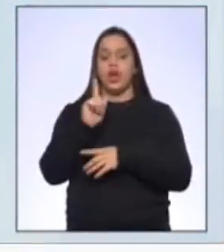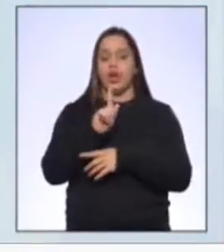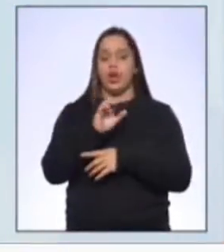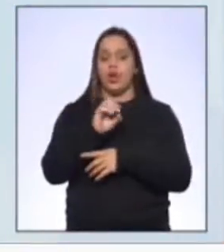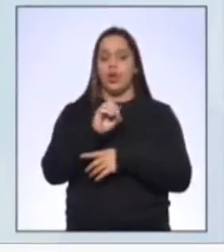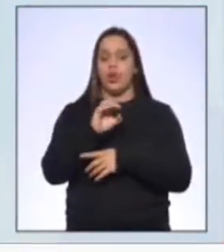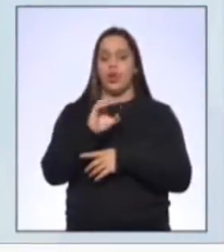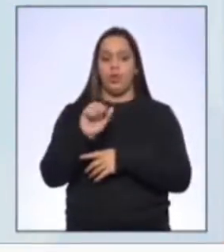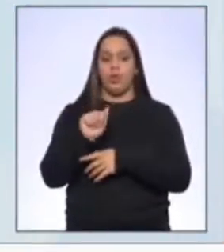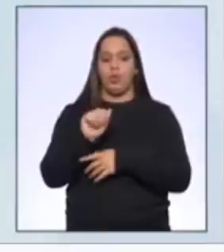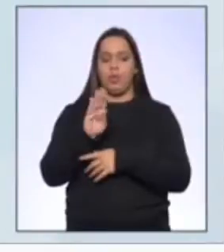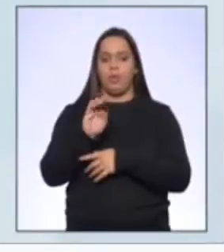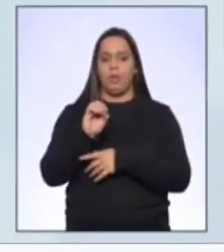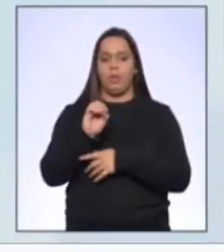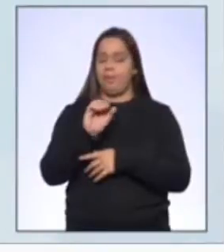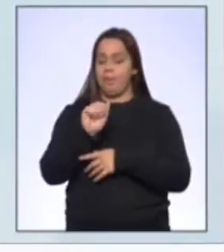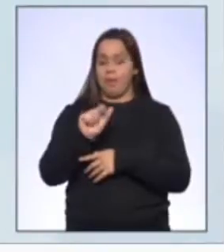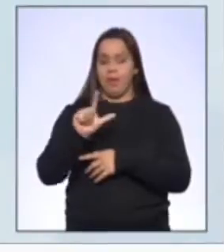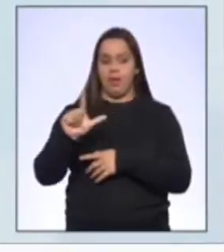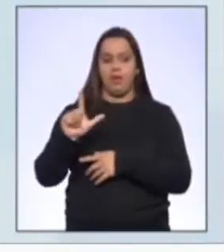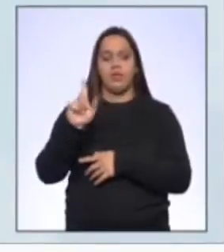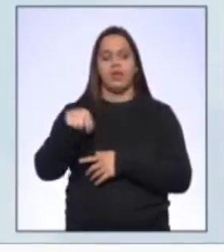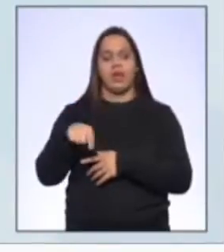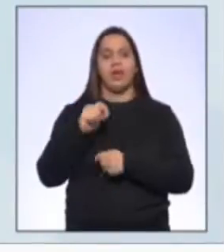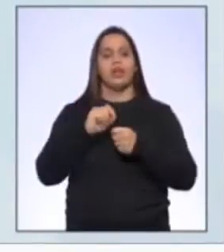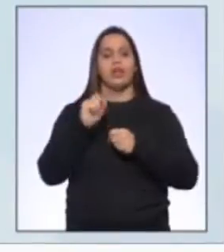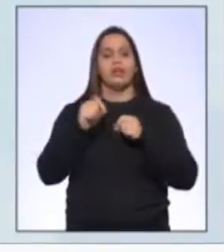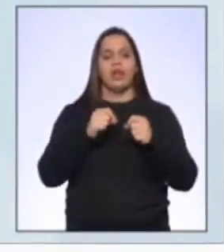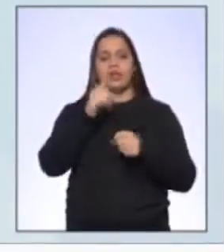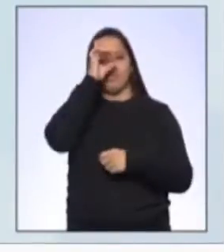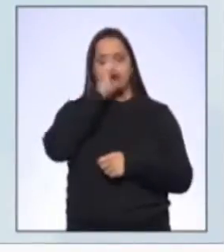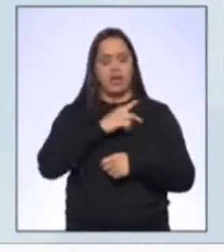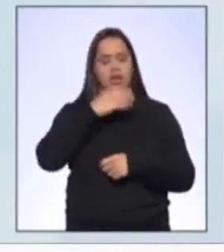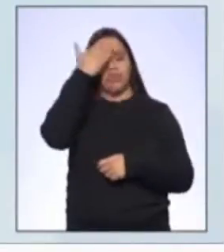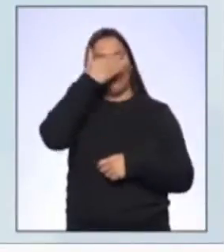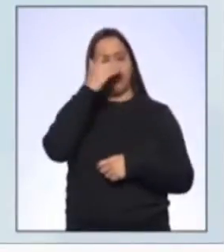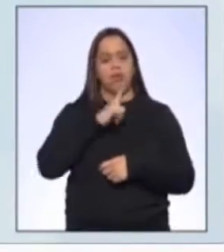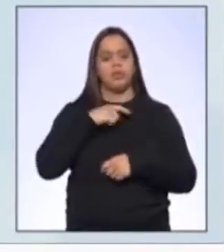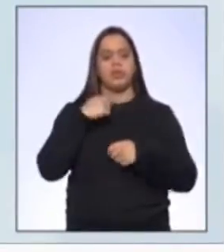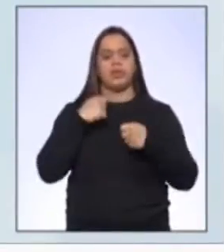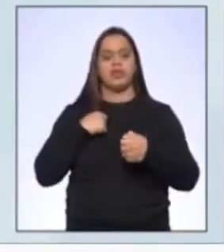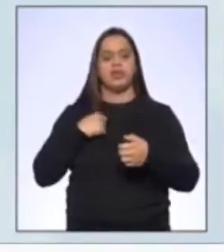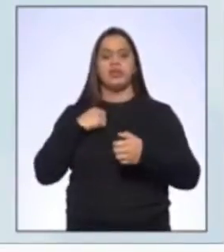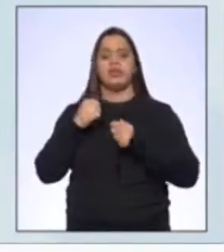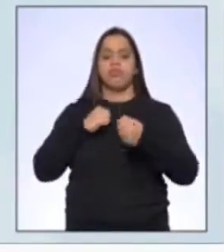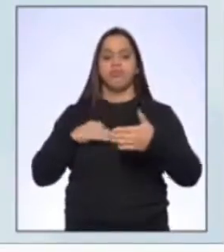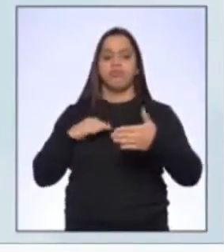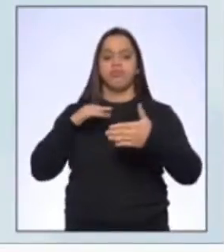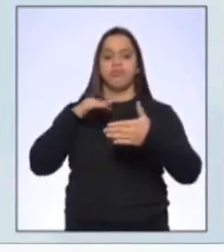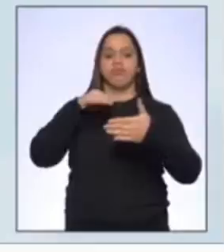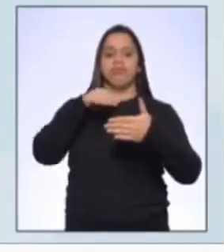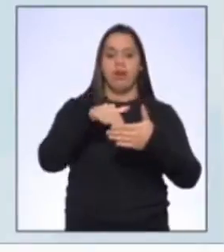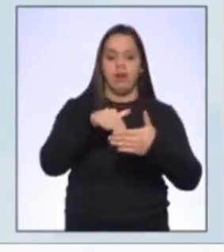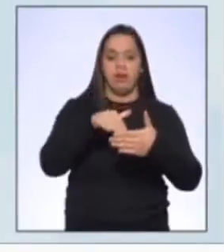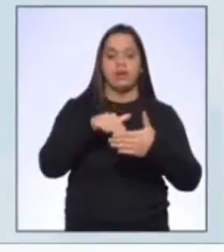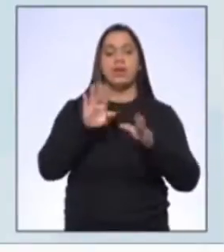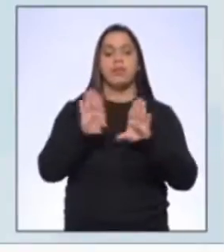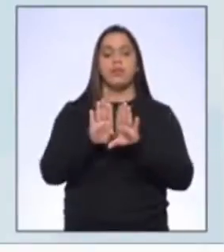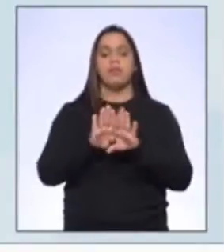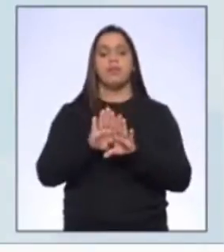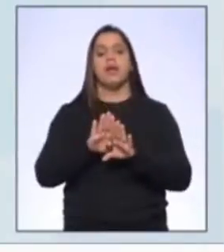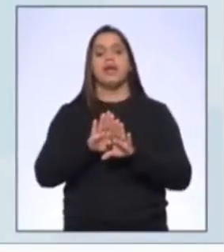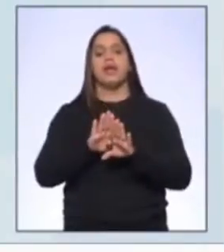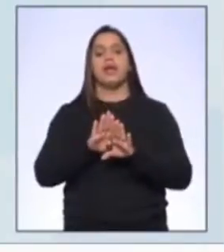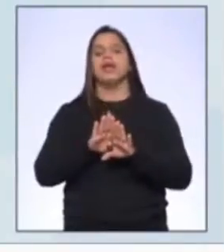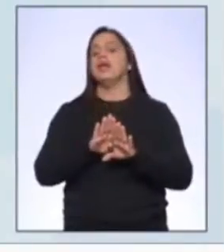visuais também que a filha tem uma finalização de chegar do outro lado e um spot eles usam